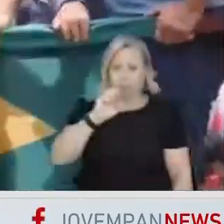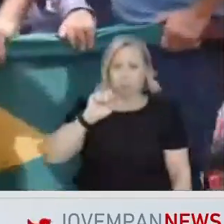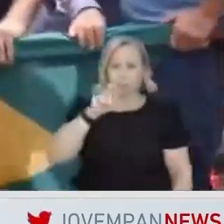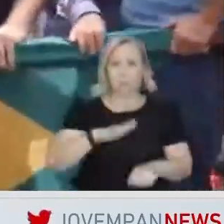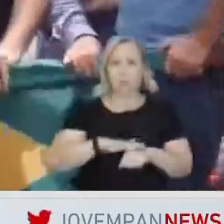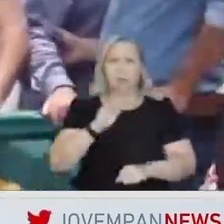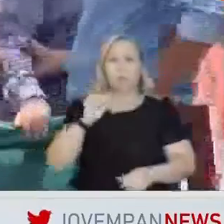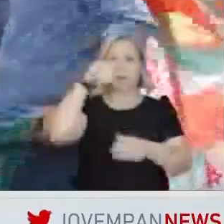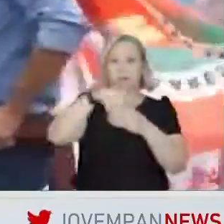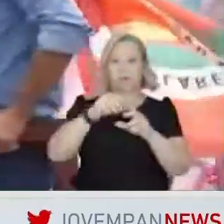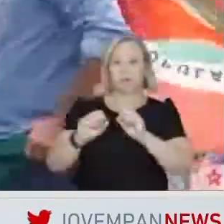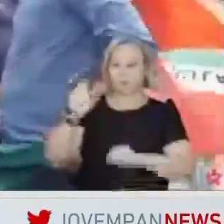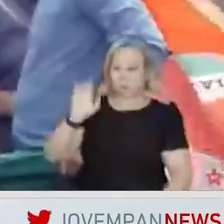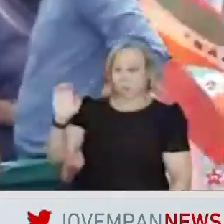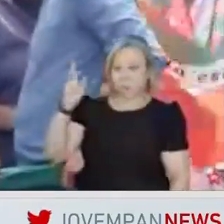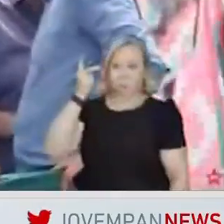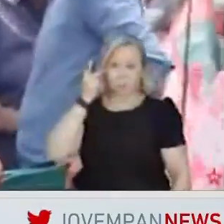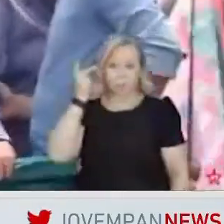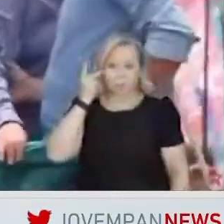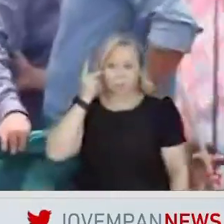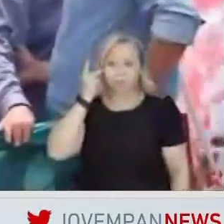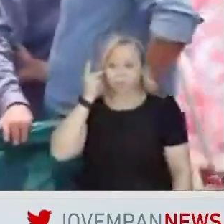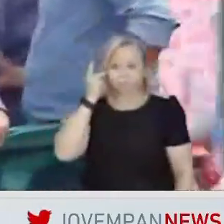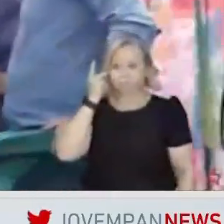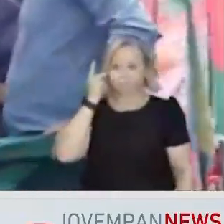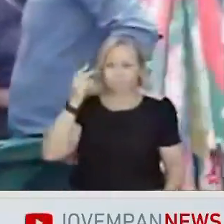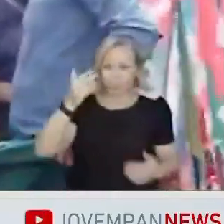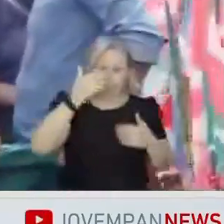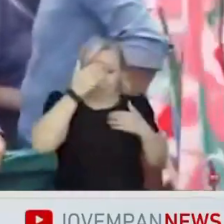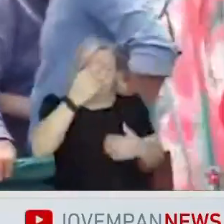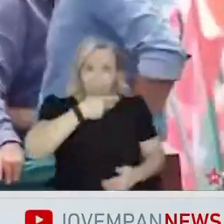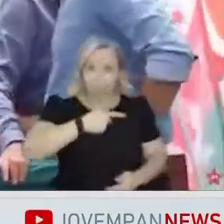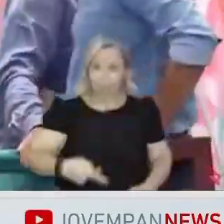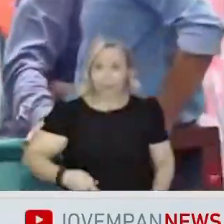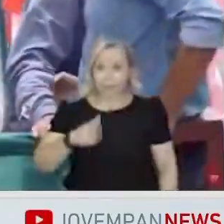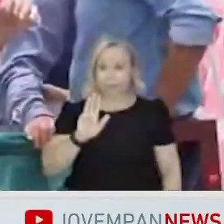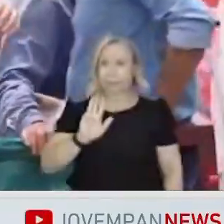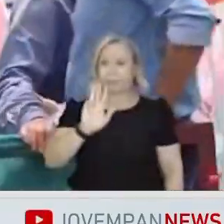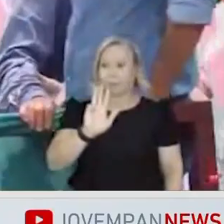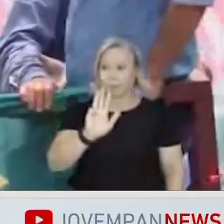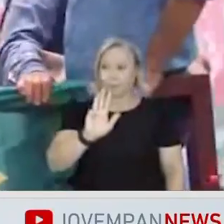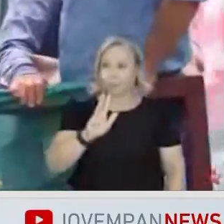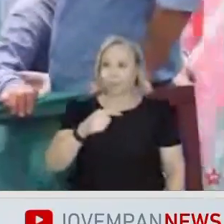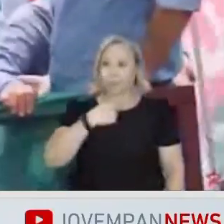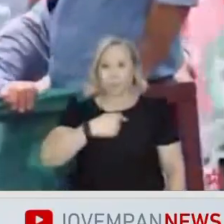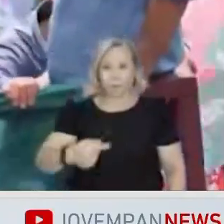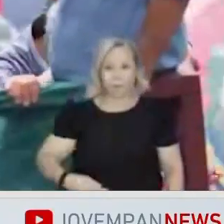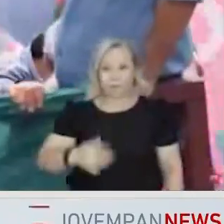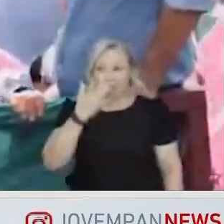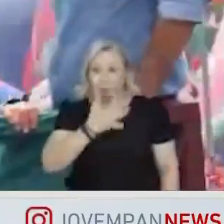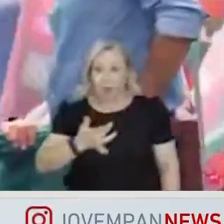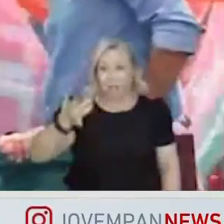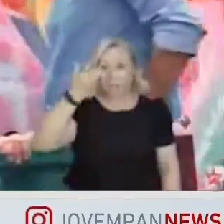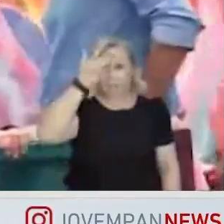eleições... vai implementar, né? E o Boulos, ele é uma das pessoas, querendo ou não, que entende da questão habitacional,